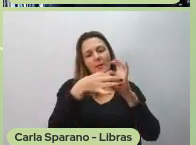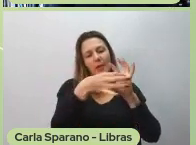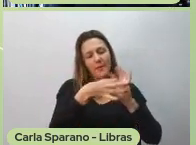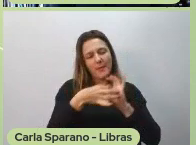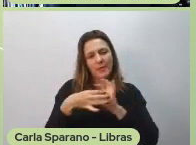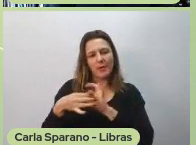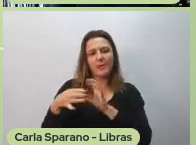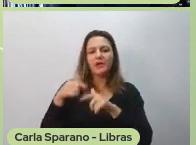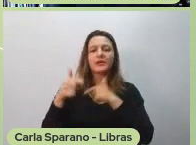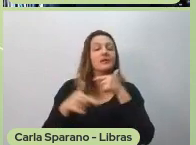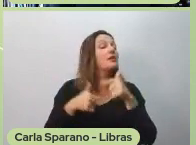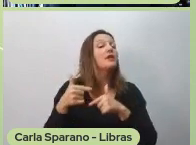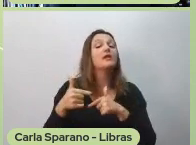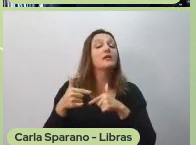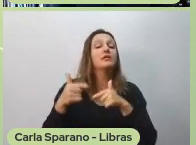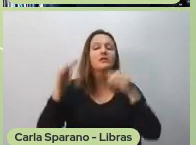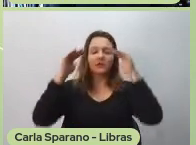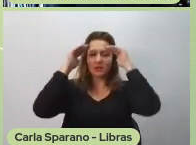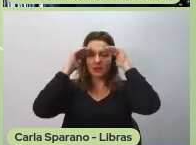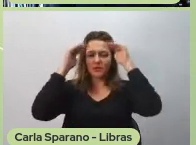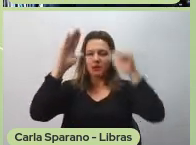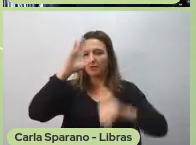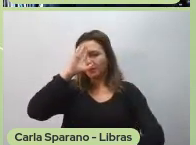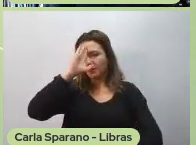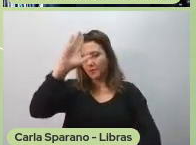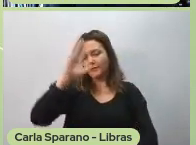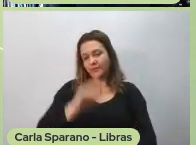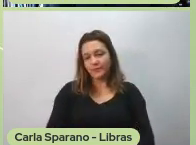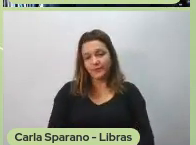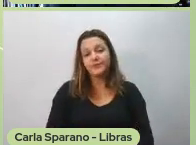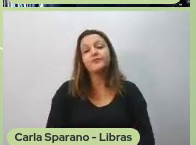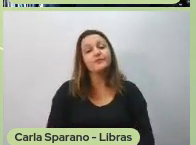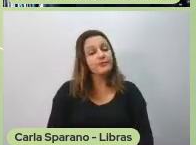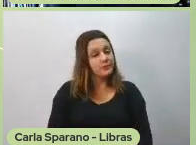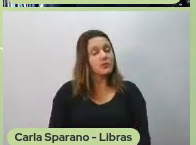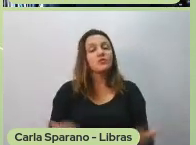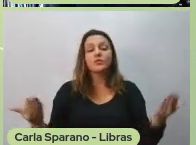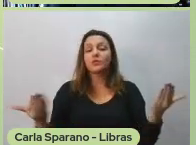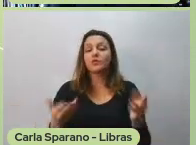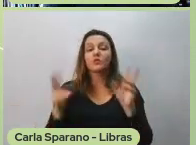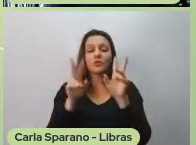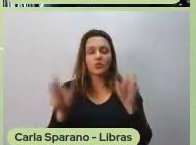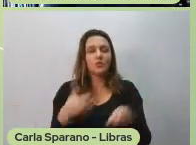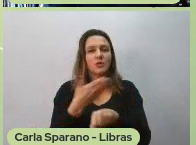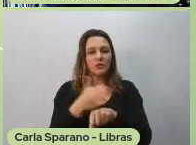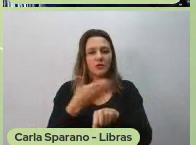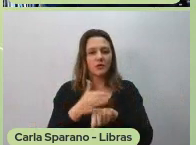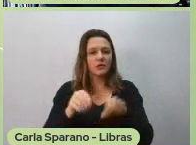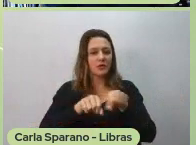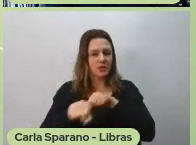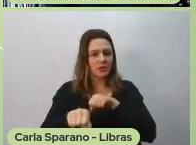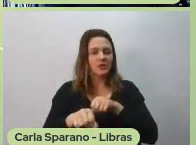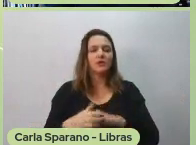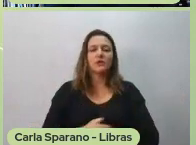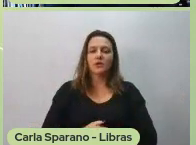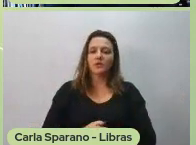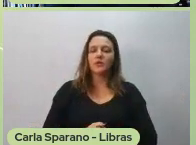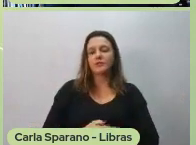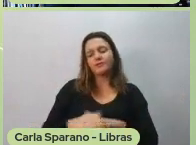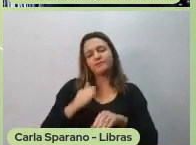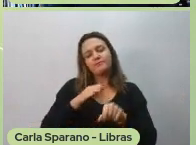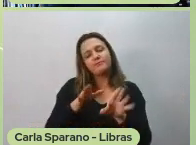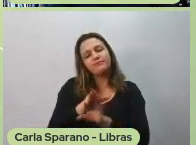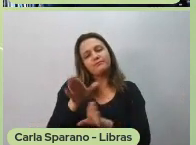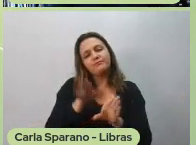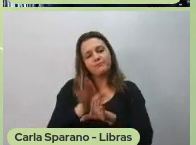trabalhar o respeito acima de tudo. Então, trazendo um pouco também da questão de treinamento, capacitação, sensibilização, esse trabalho